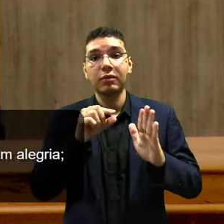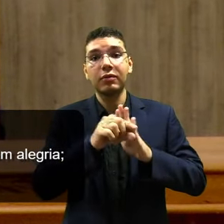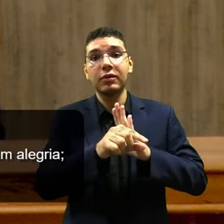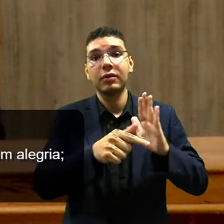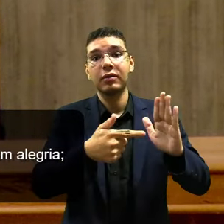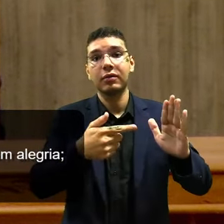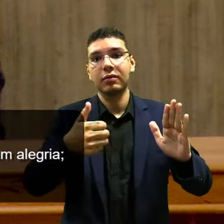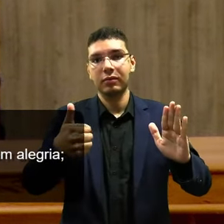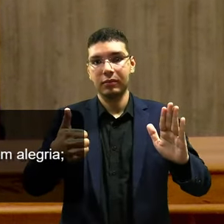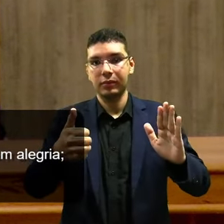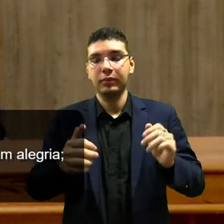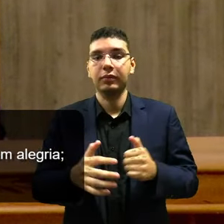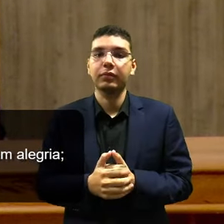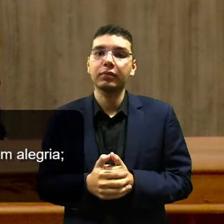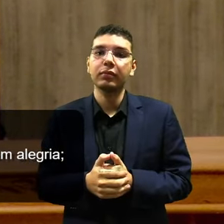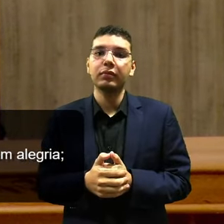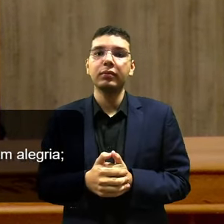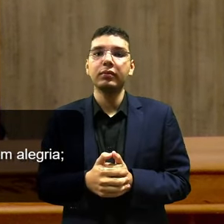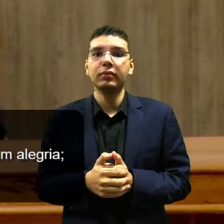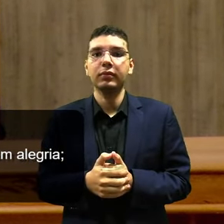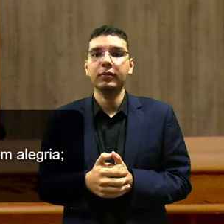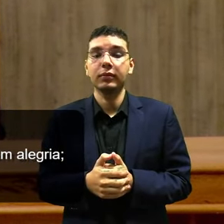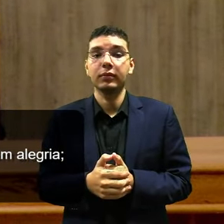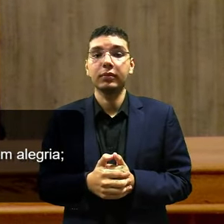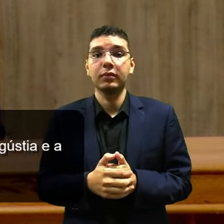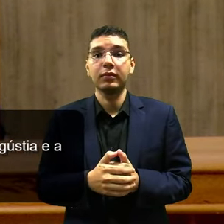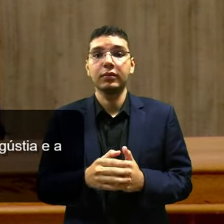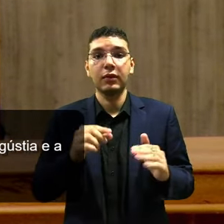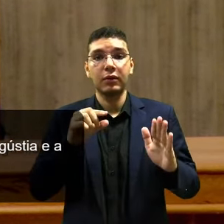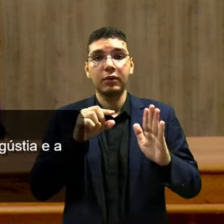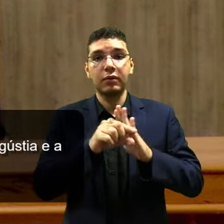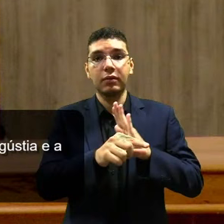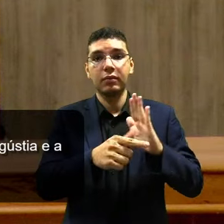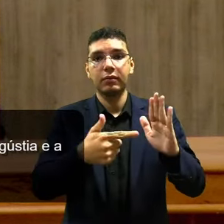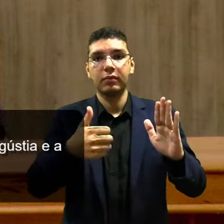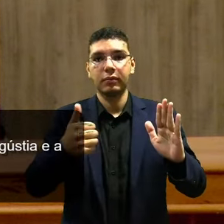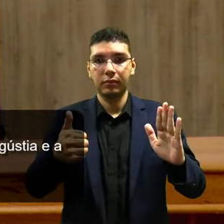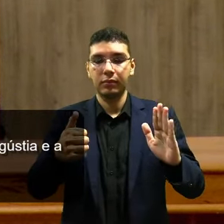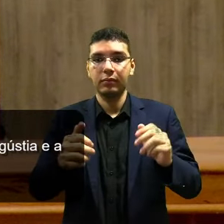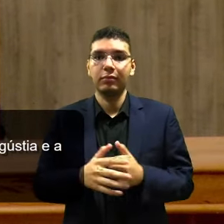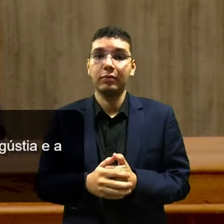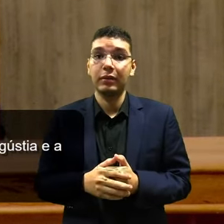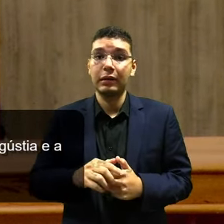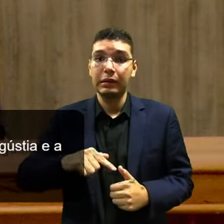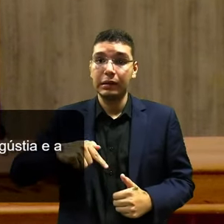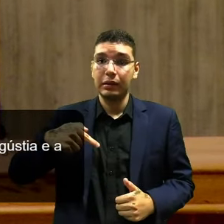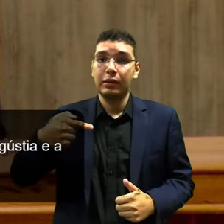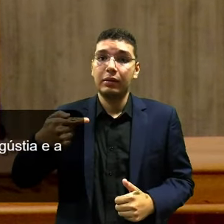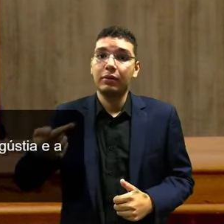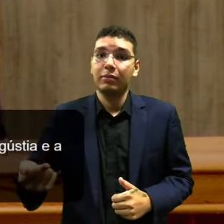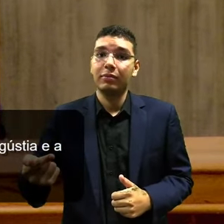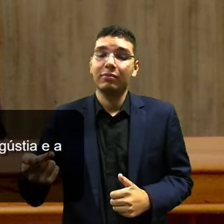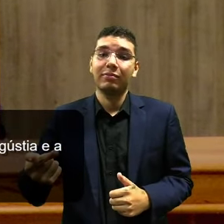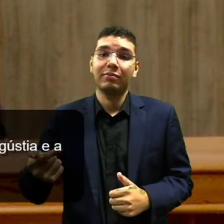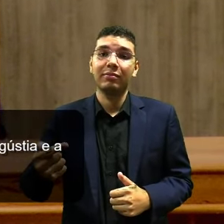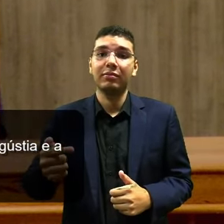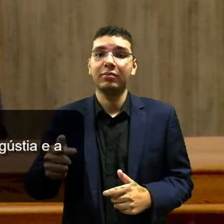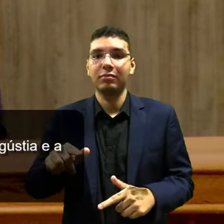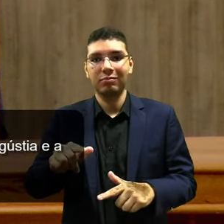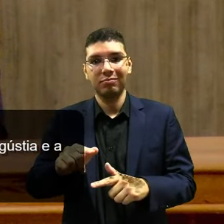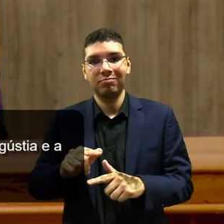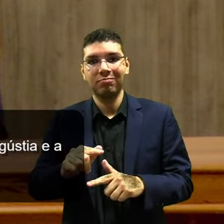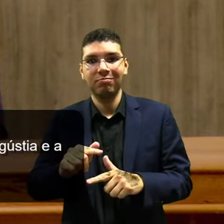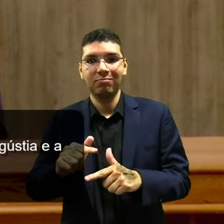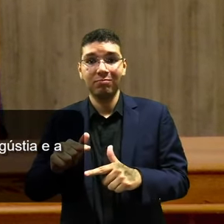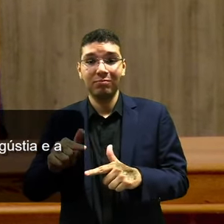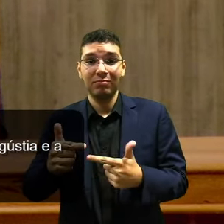observarem diz assim verso 21 agora mas não tem o quê raiz em